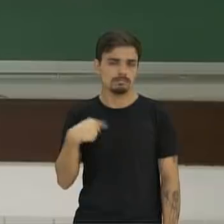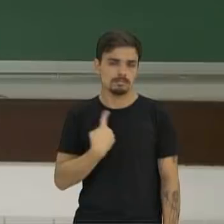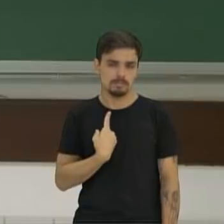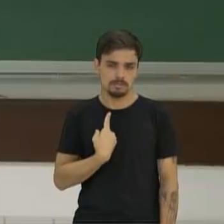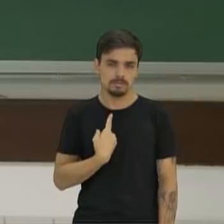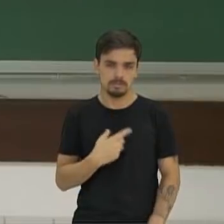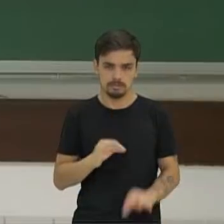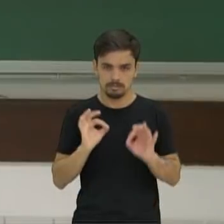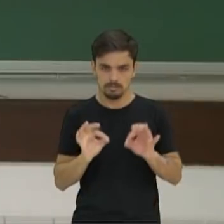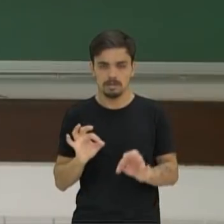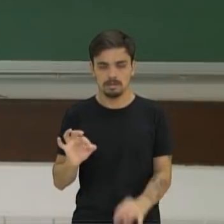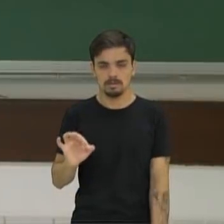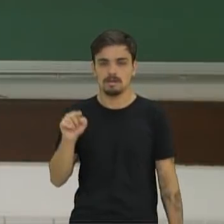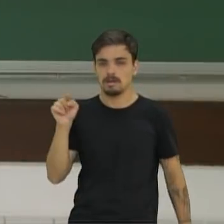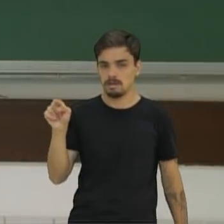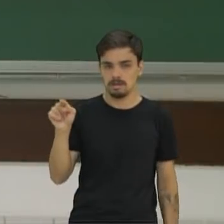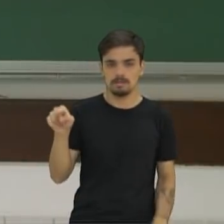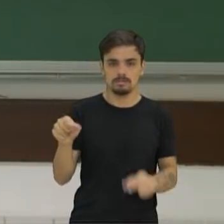agente, certo?